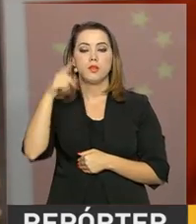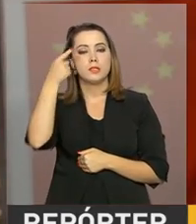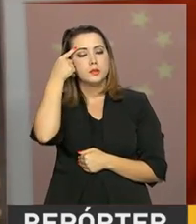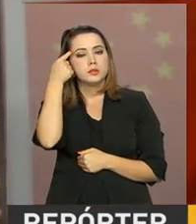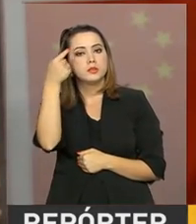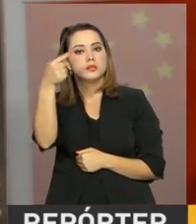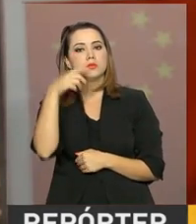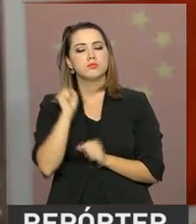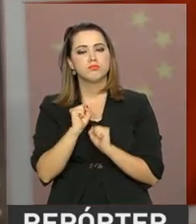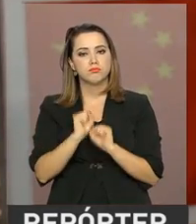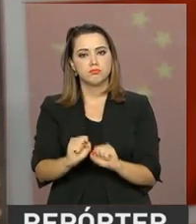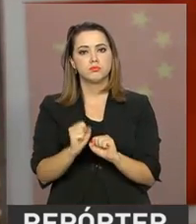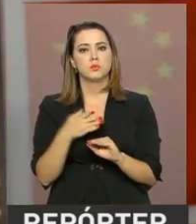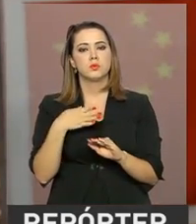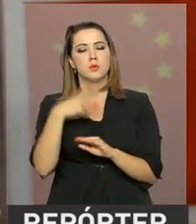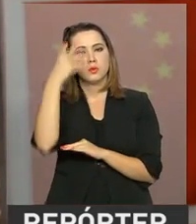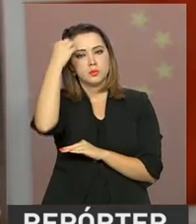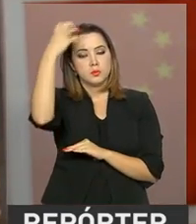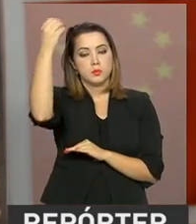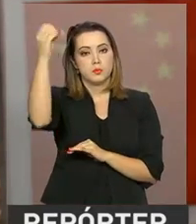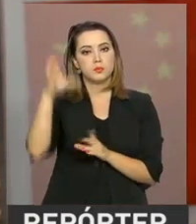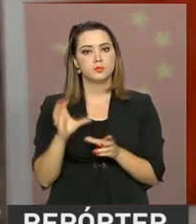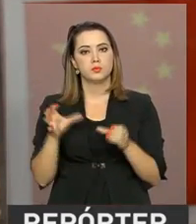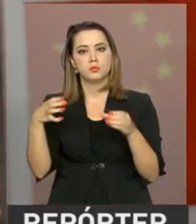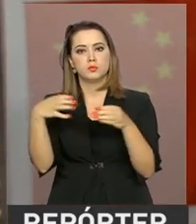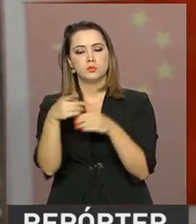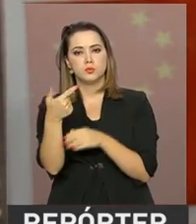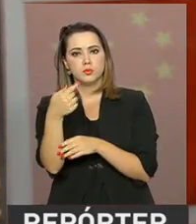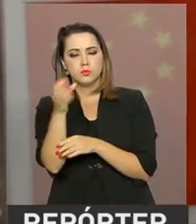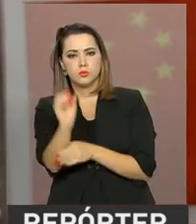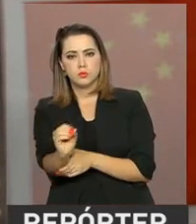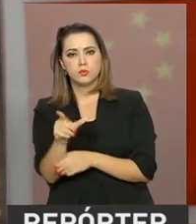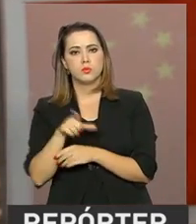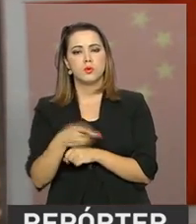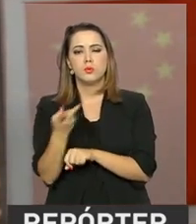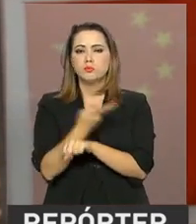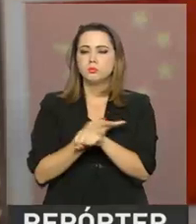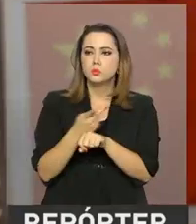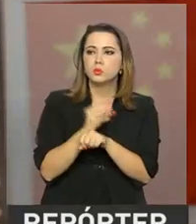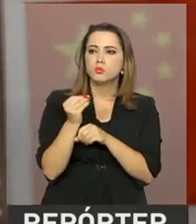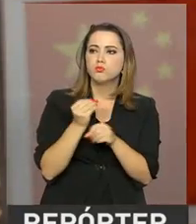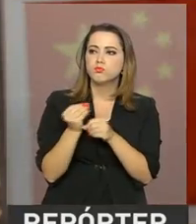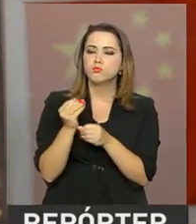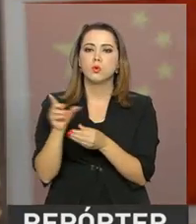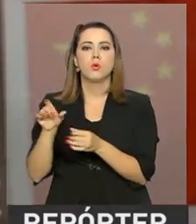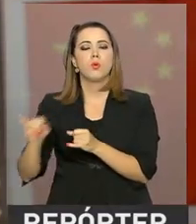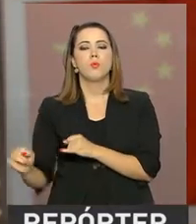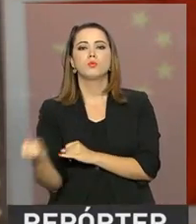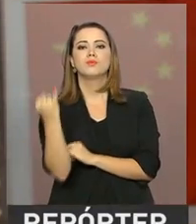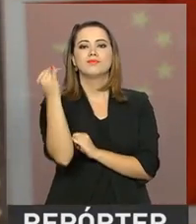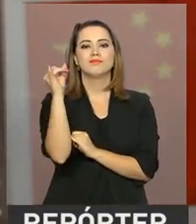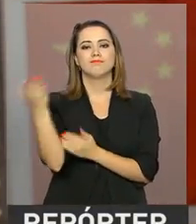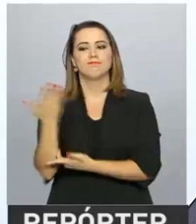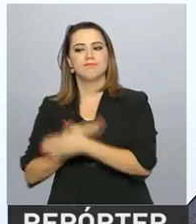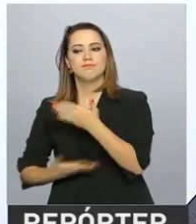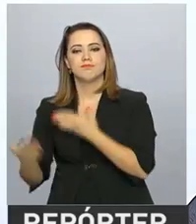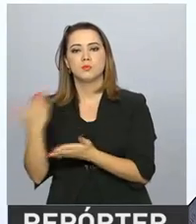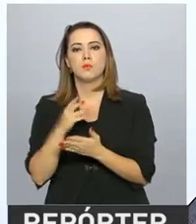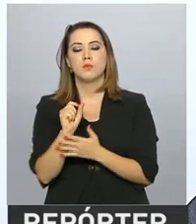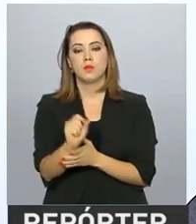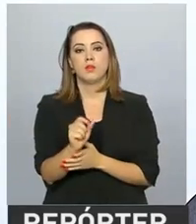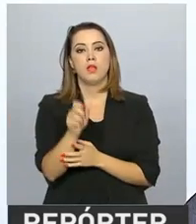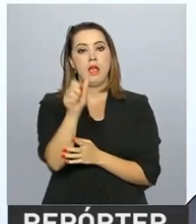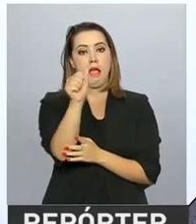viagem da comitiva brasileira ao país por conta do G20 e buscar oportunidades na relação comercial a